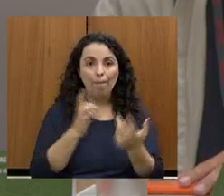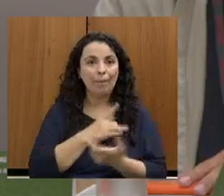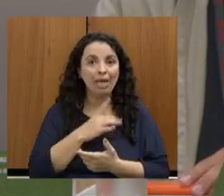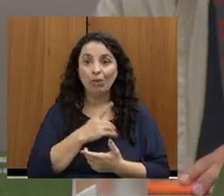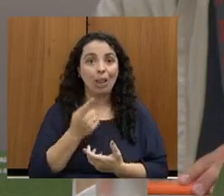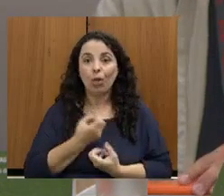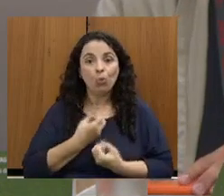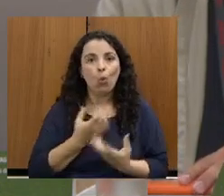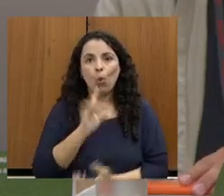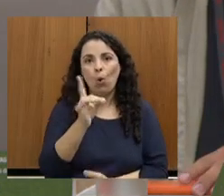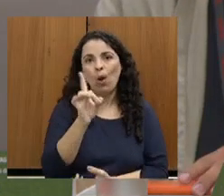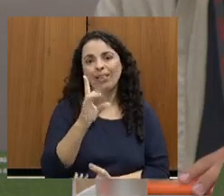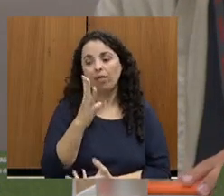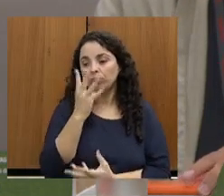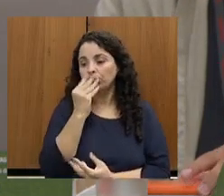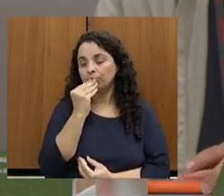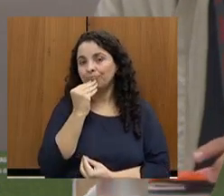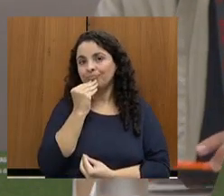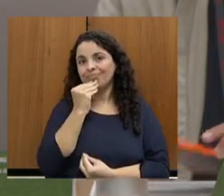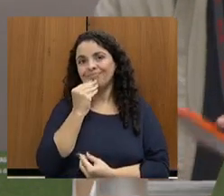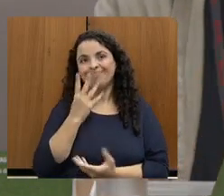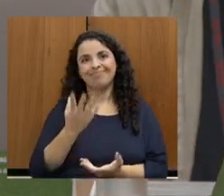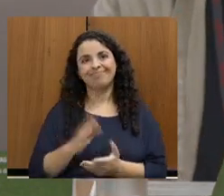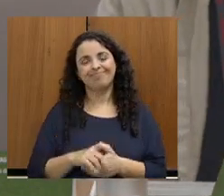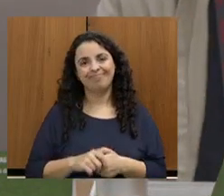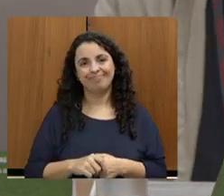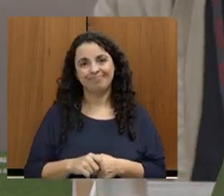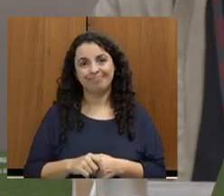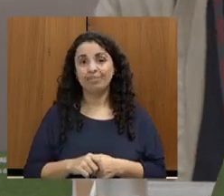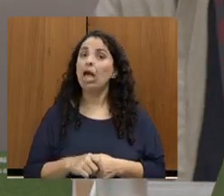E aí, quem é mãe de Thé e conhece a causa vai entender.